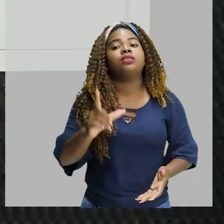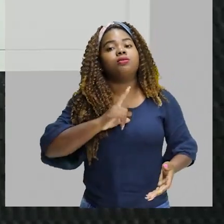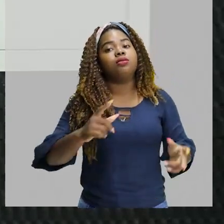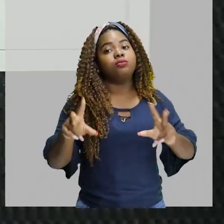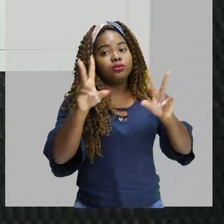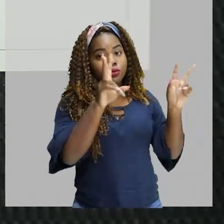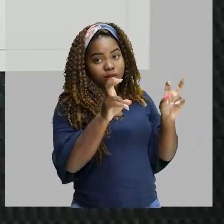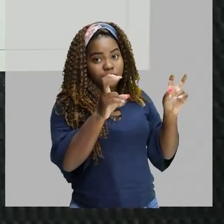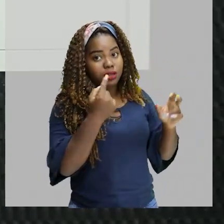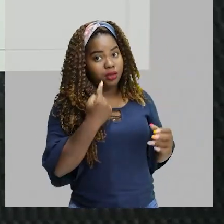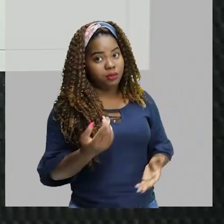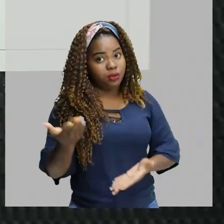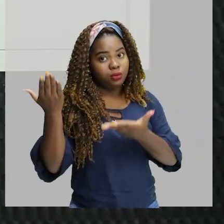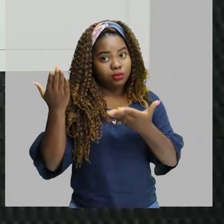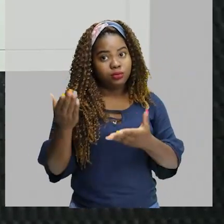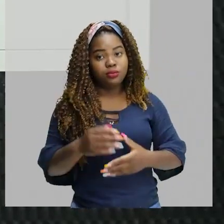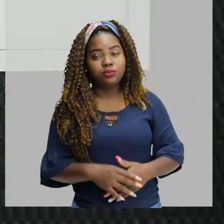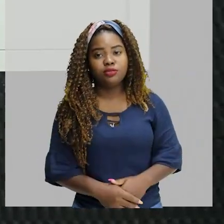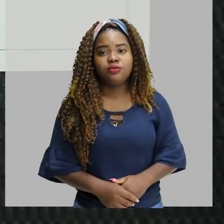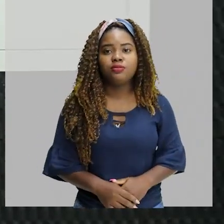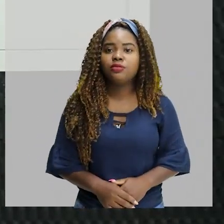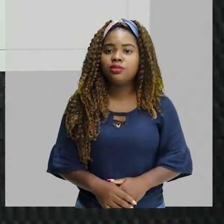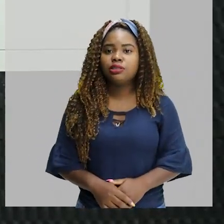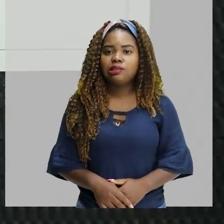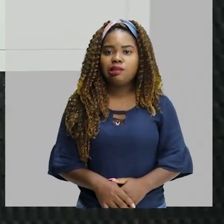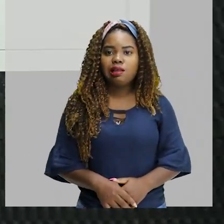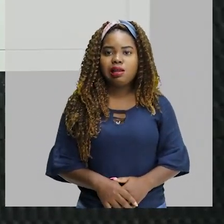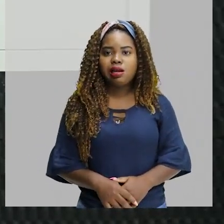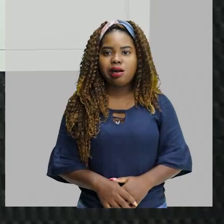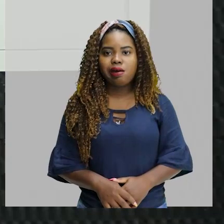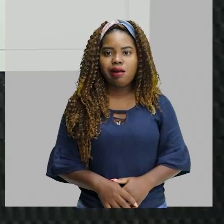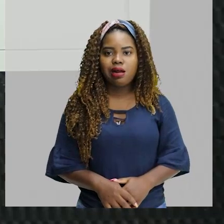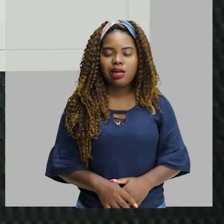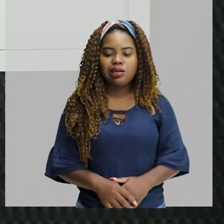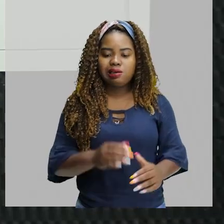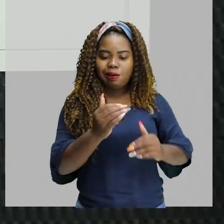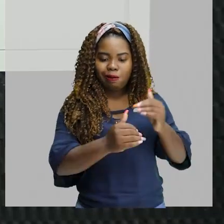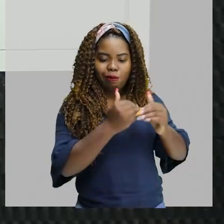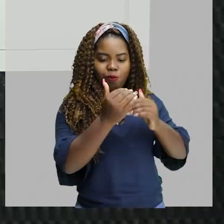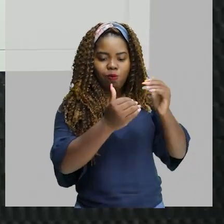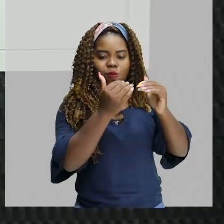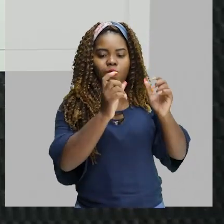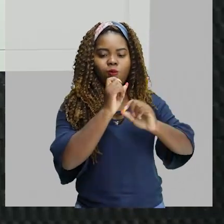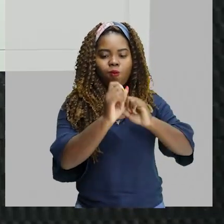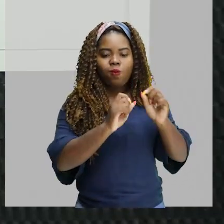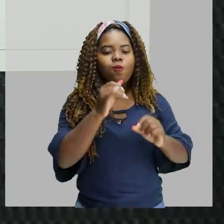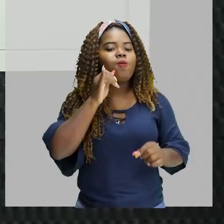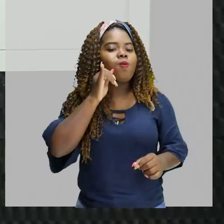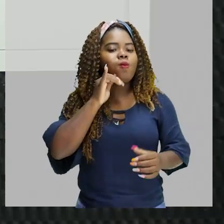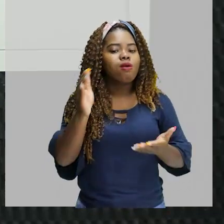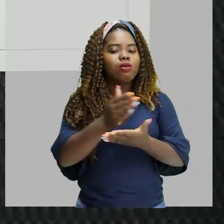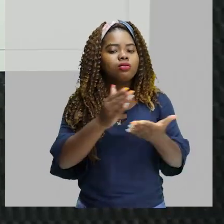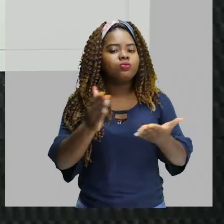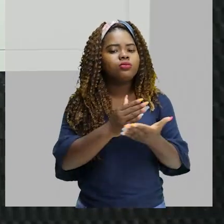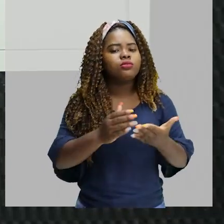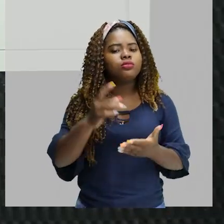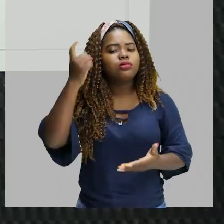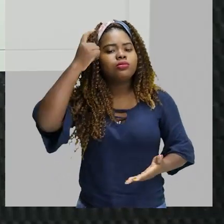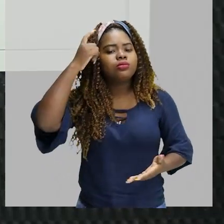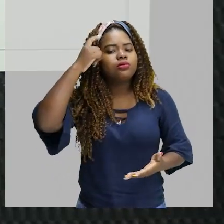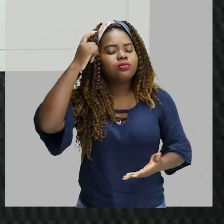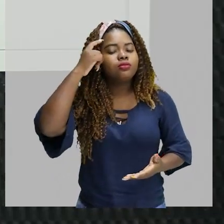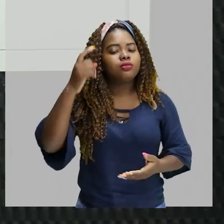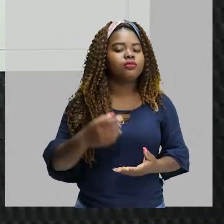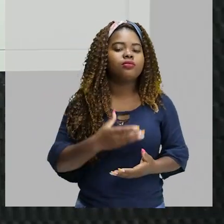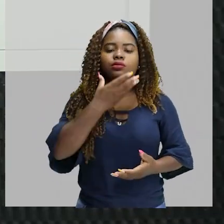aqui, que é necessariamente a morte, e aí desenvolver, por exemplo, alguns pensamentos a partir